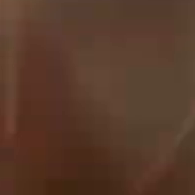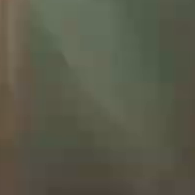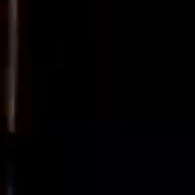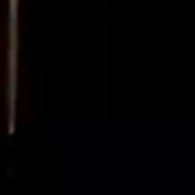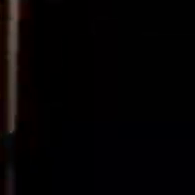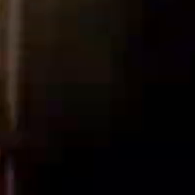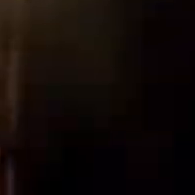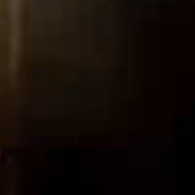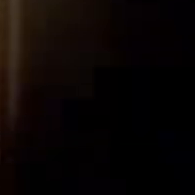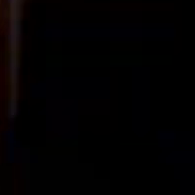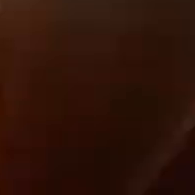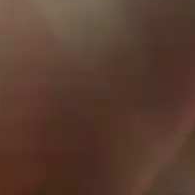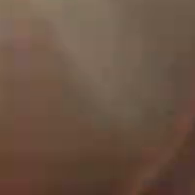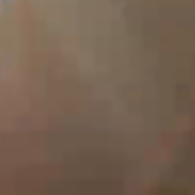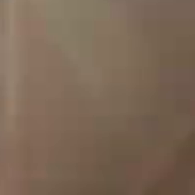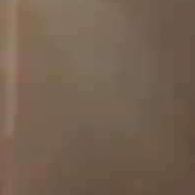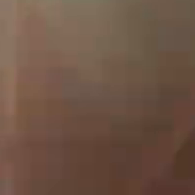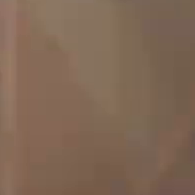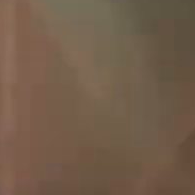carioca?